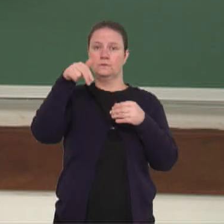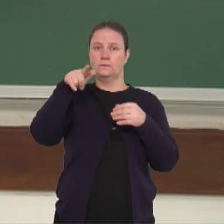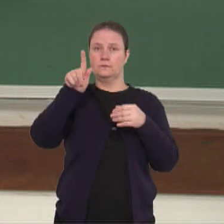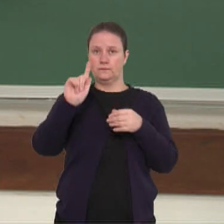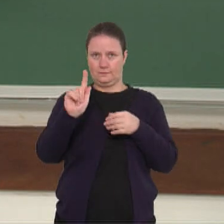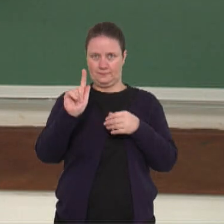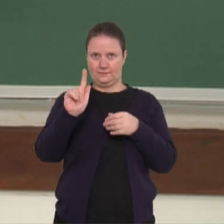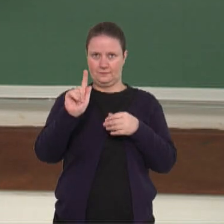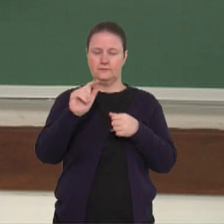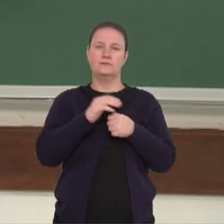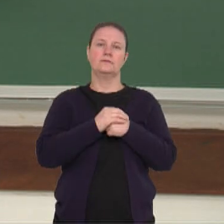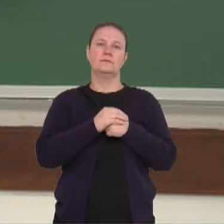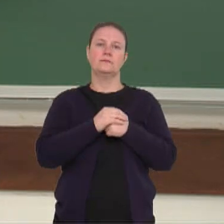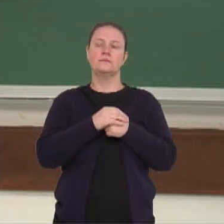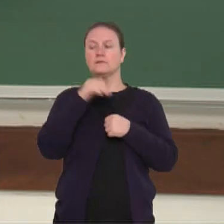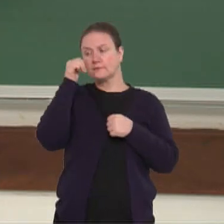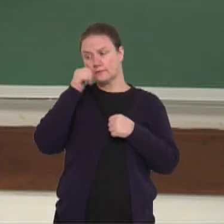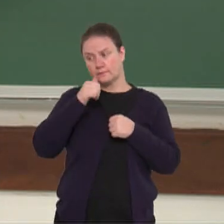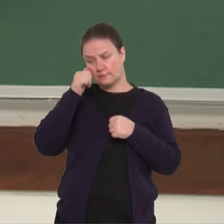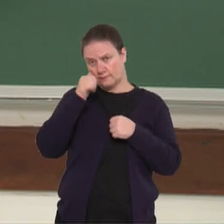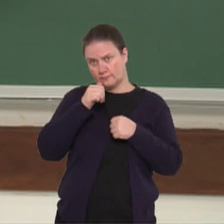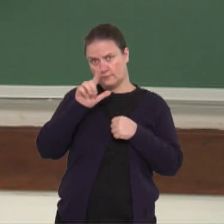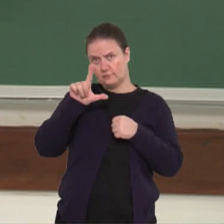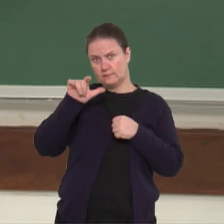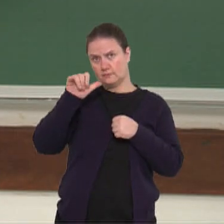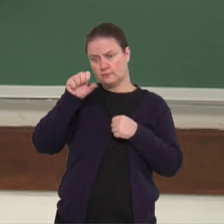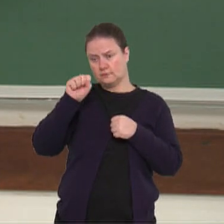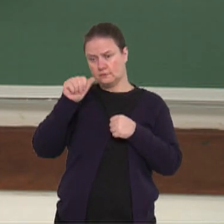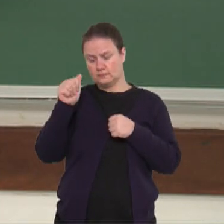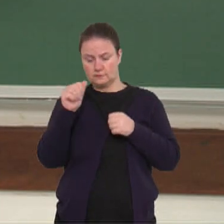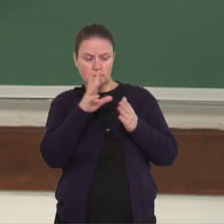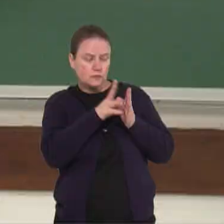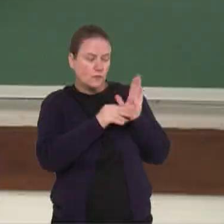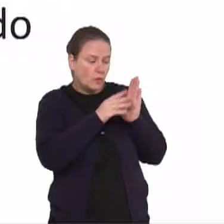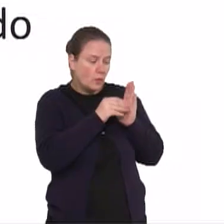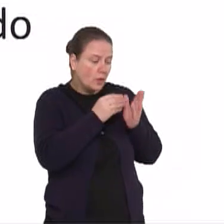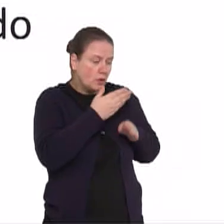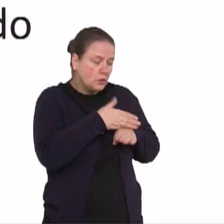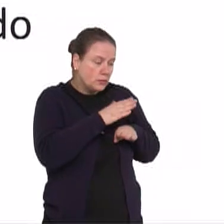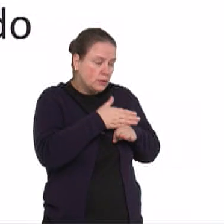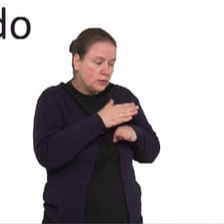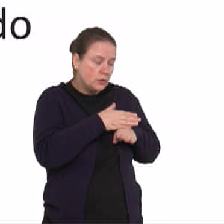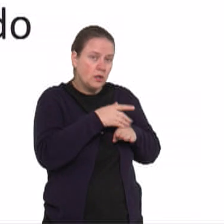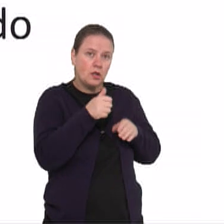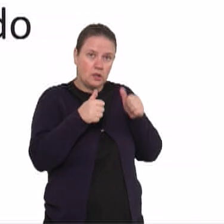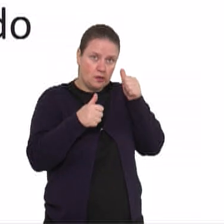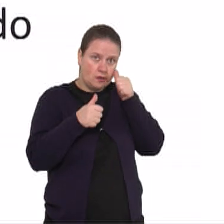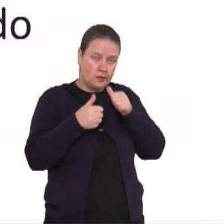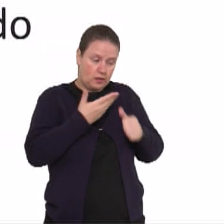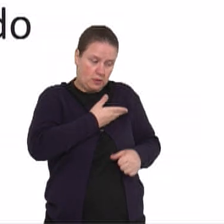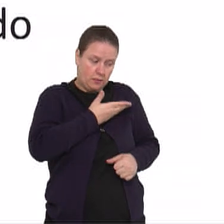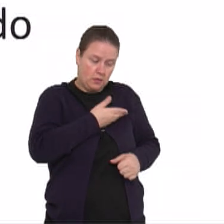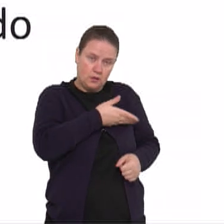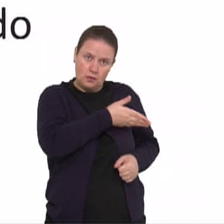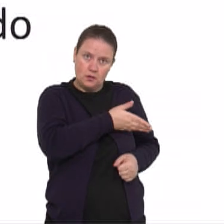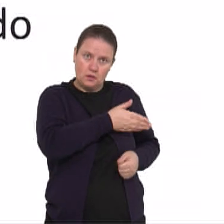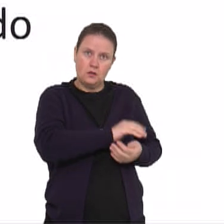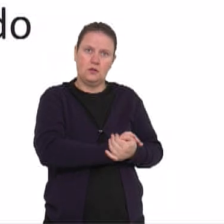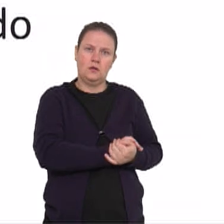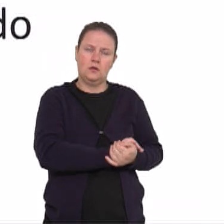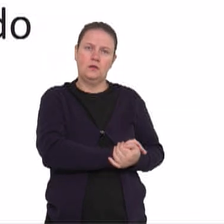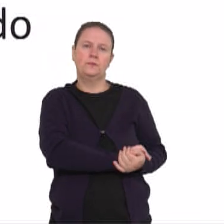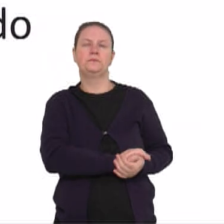né? A Lisa estava copiando os exercícios da Anne? Were you two dancing during the